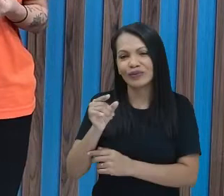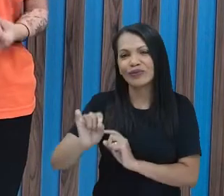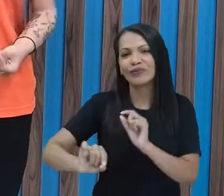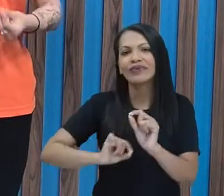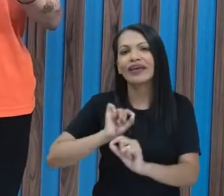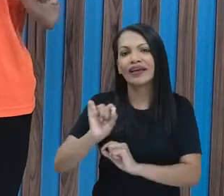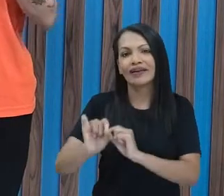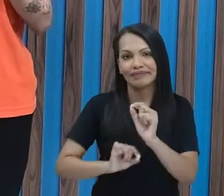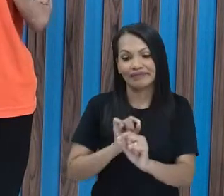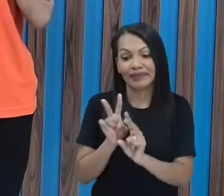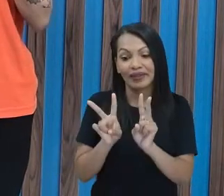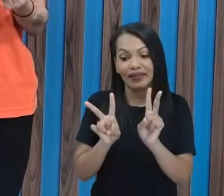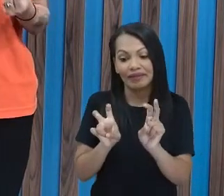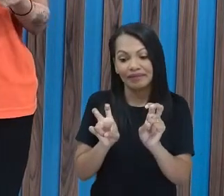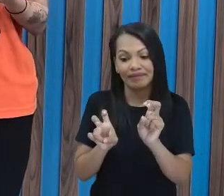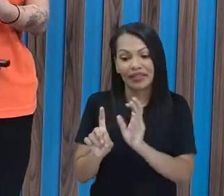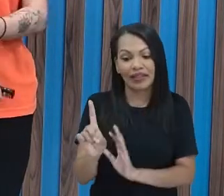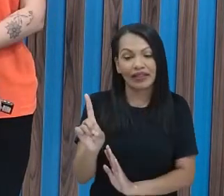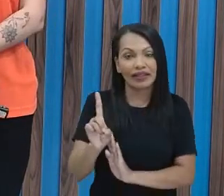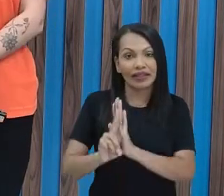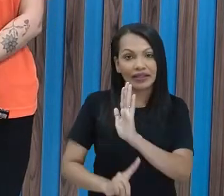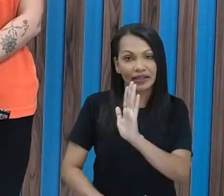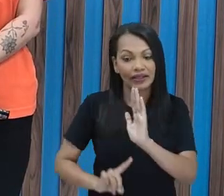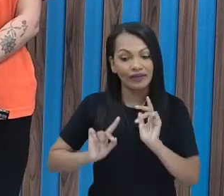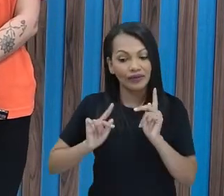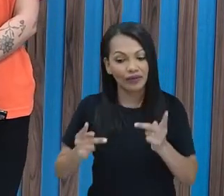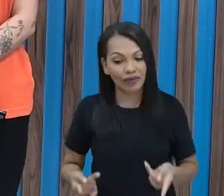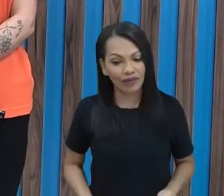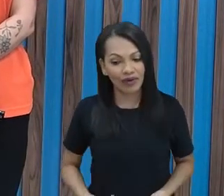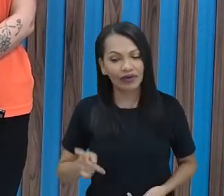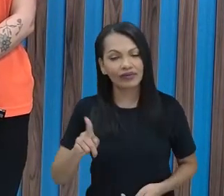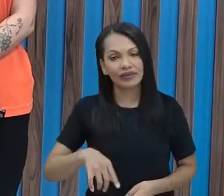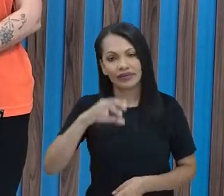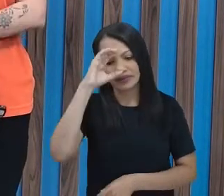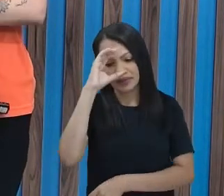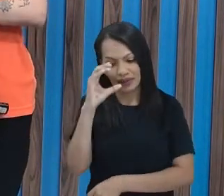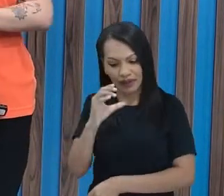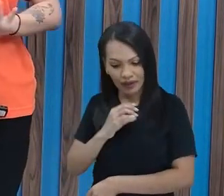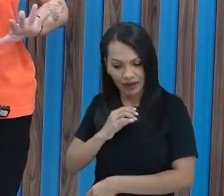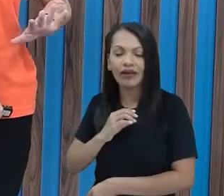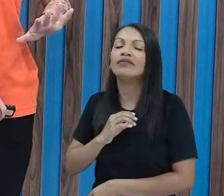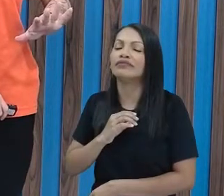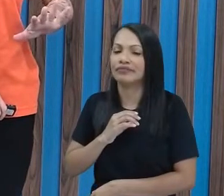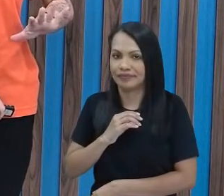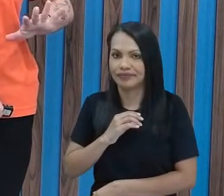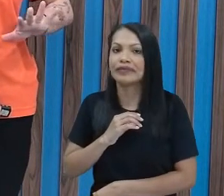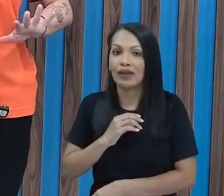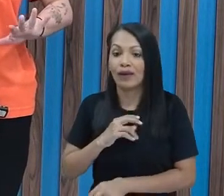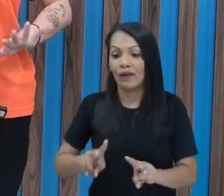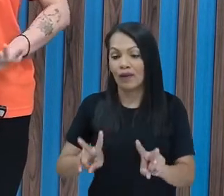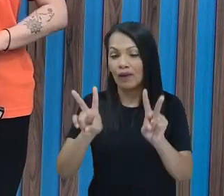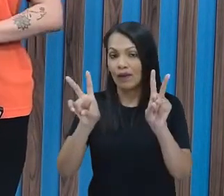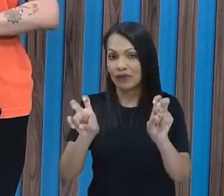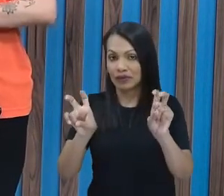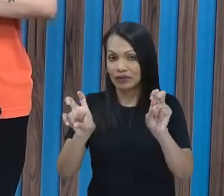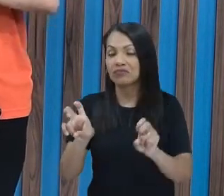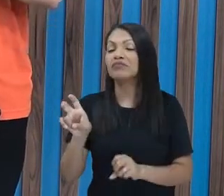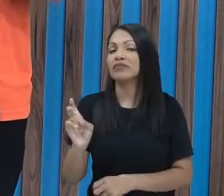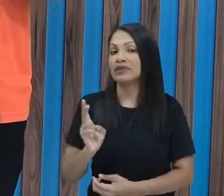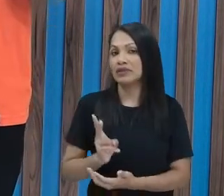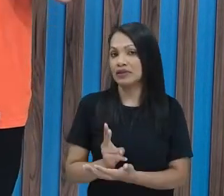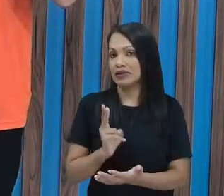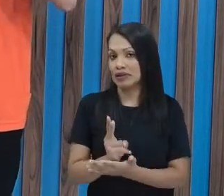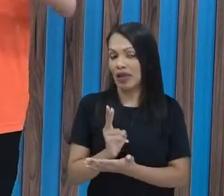é Direitos Humanos e Cidadania. Olha só, um tema que sempre está na atualidade, né? Bastante. Olha